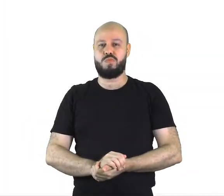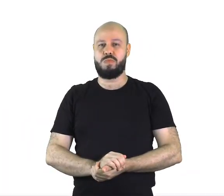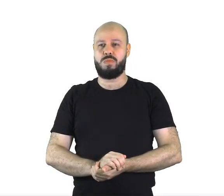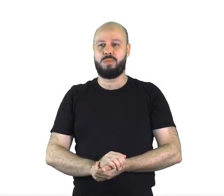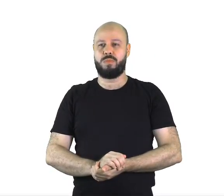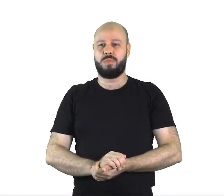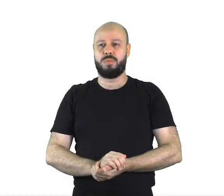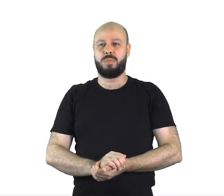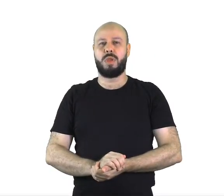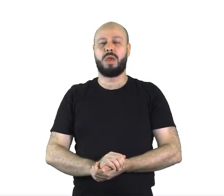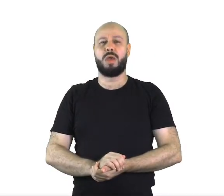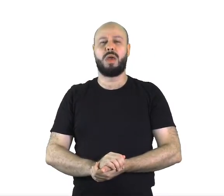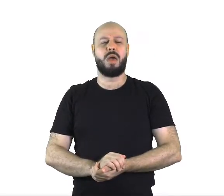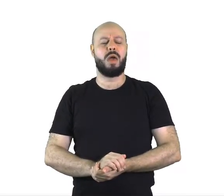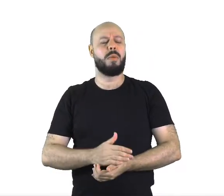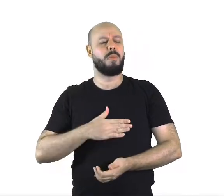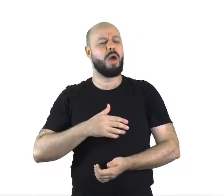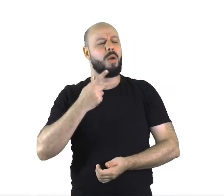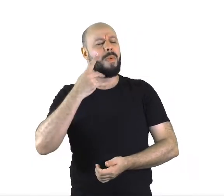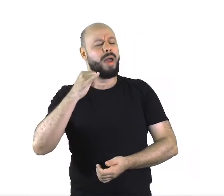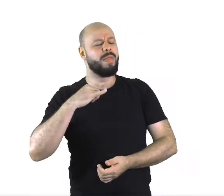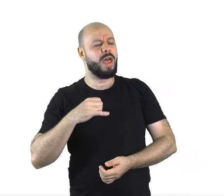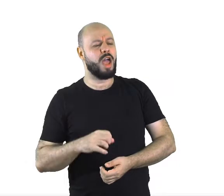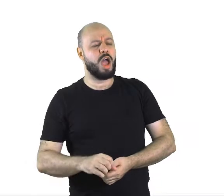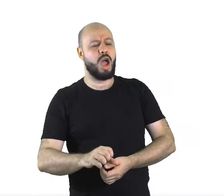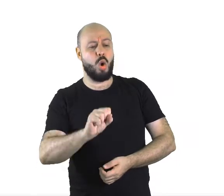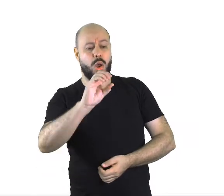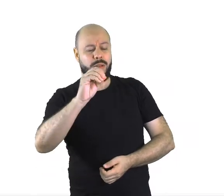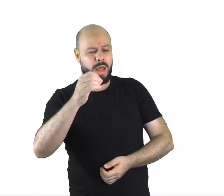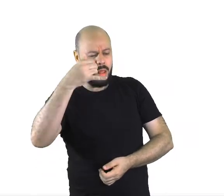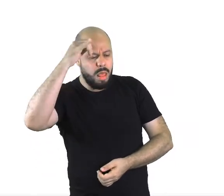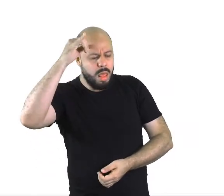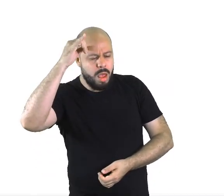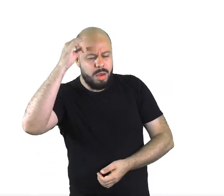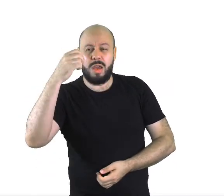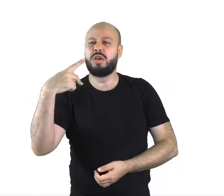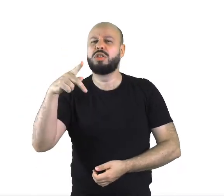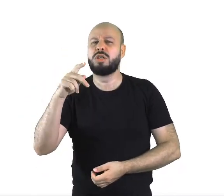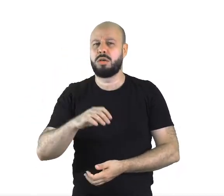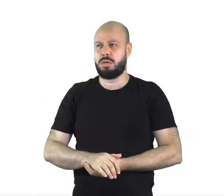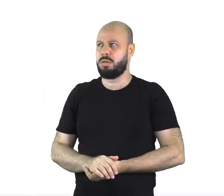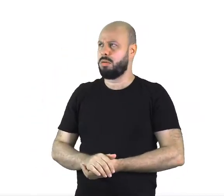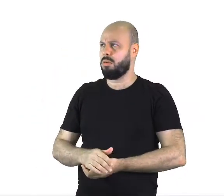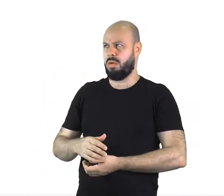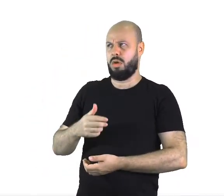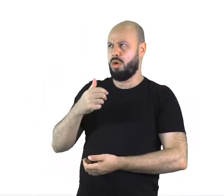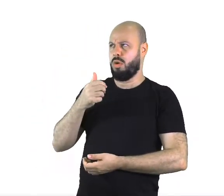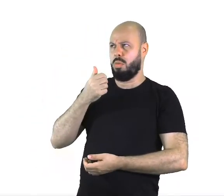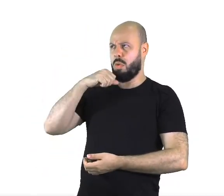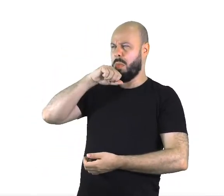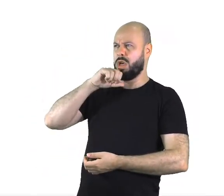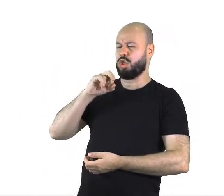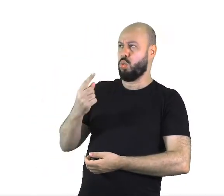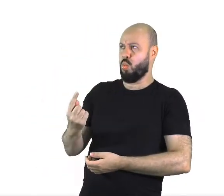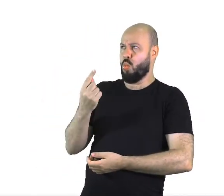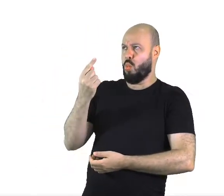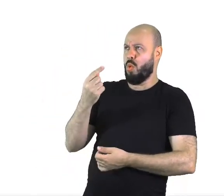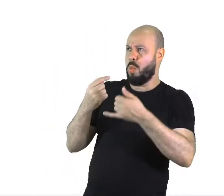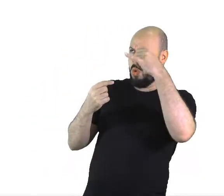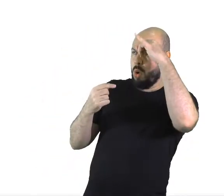Meu pai tem 80 cabeças de gado. E o seu? O meu pai só tem um boi, ele